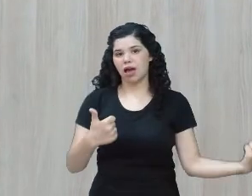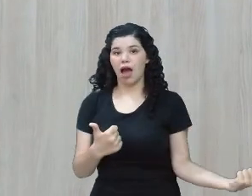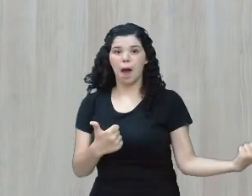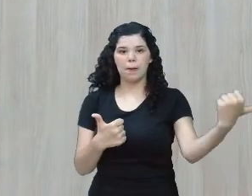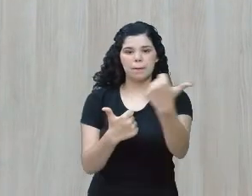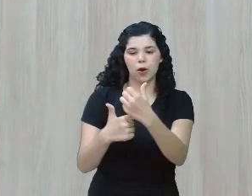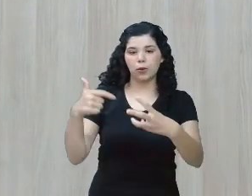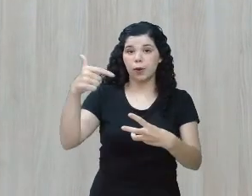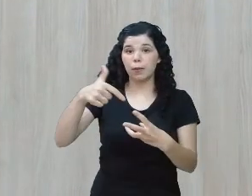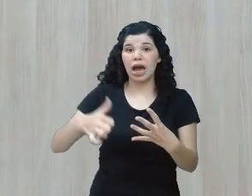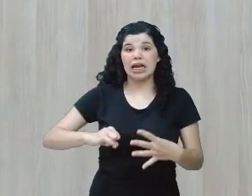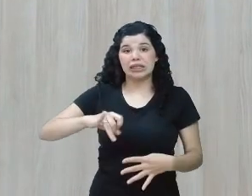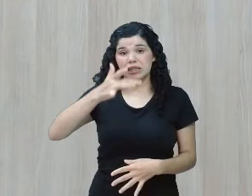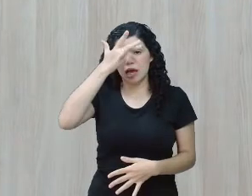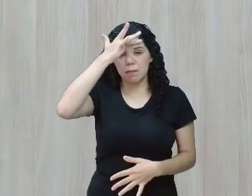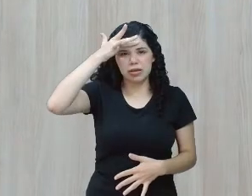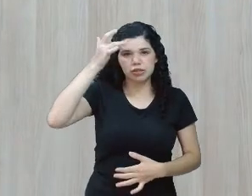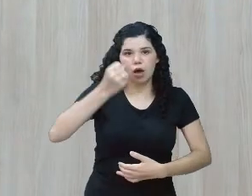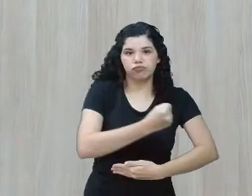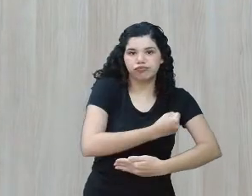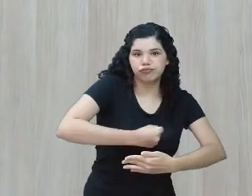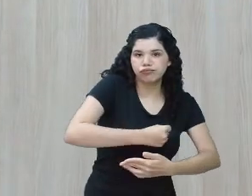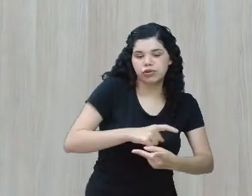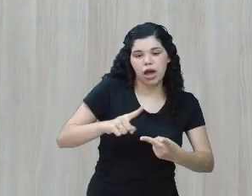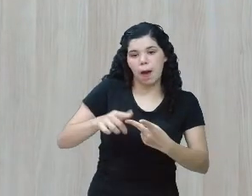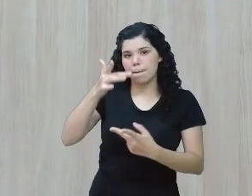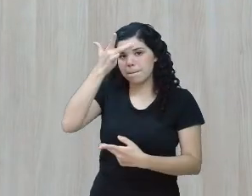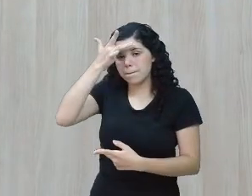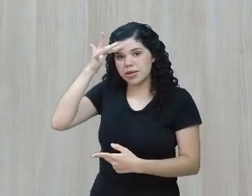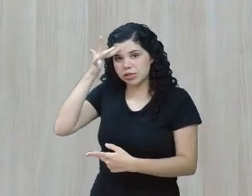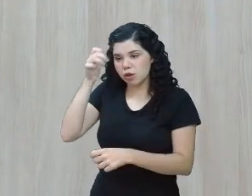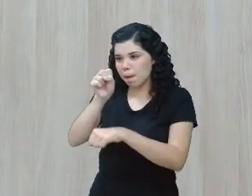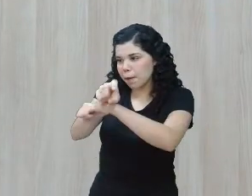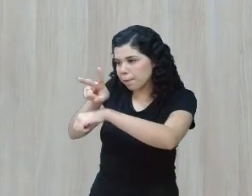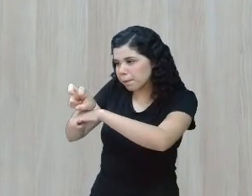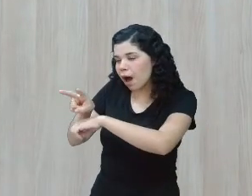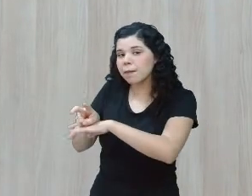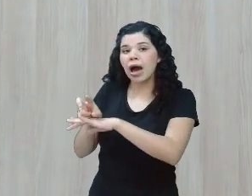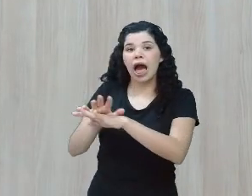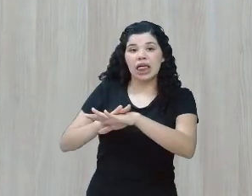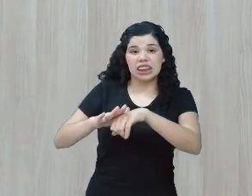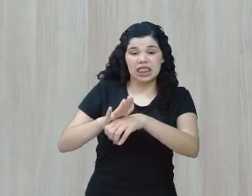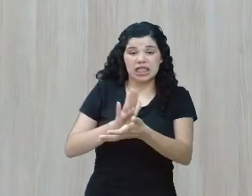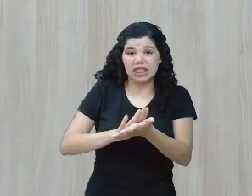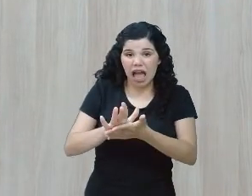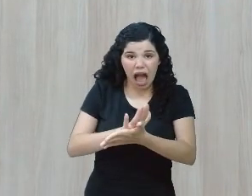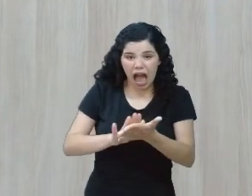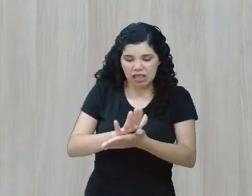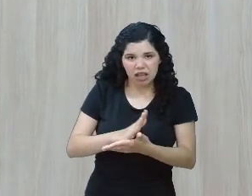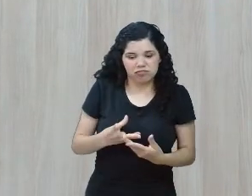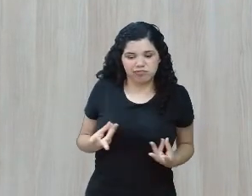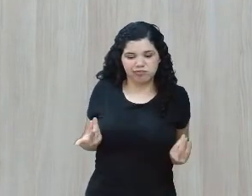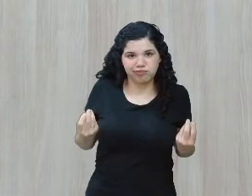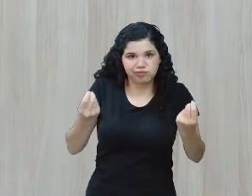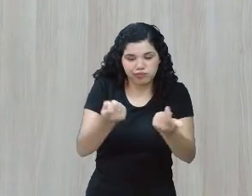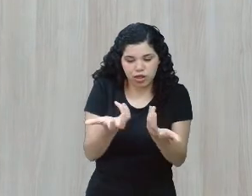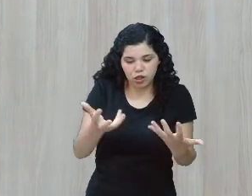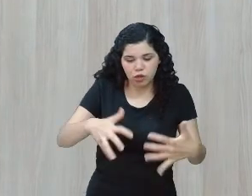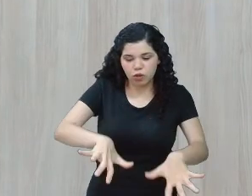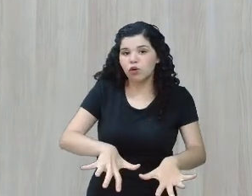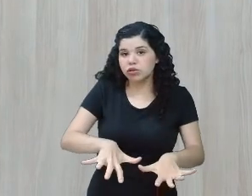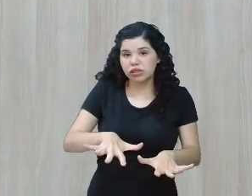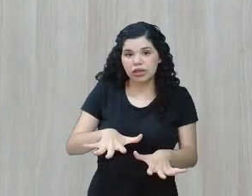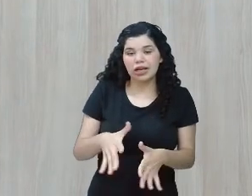o merendeiro ou o rapaz da portaria, ele não tiver essa sensibilidade da inclusão